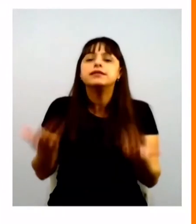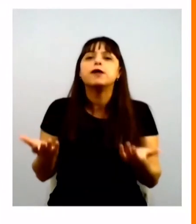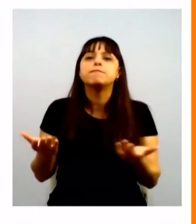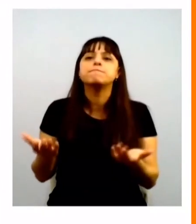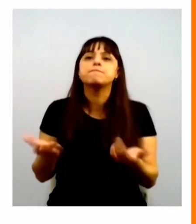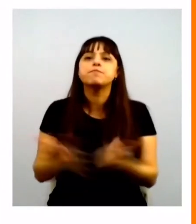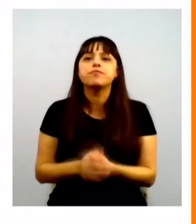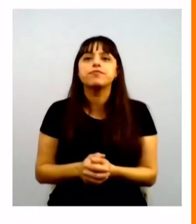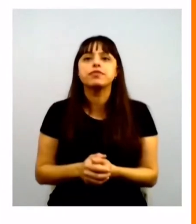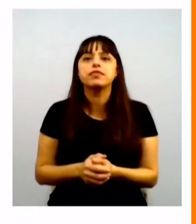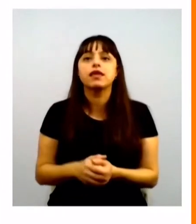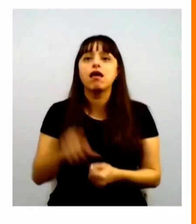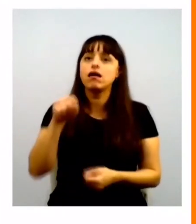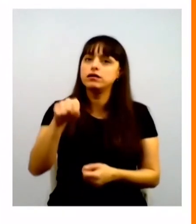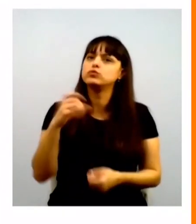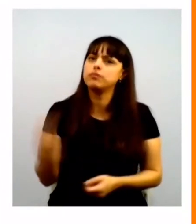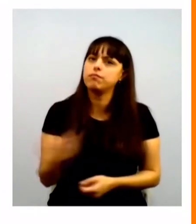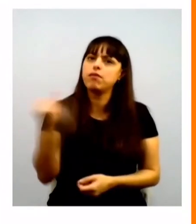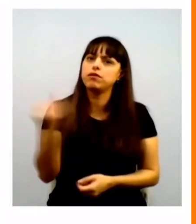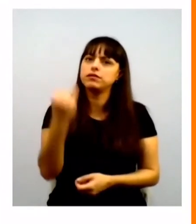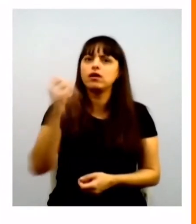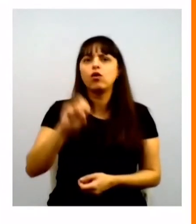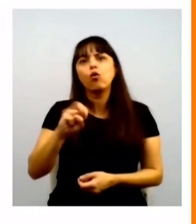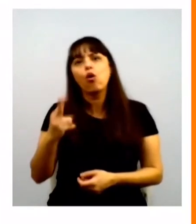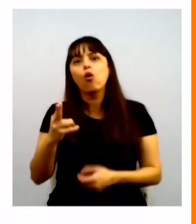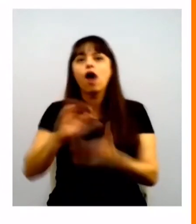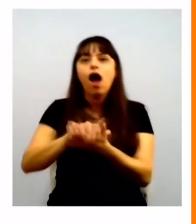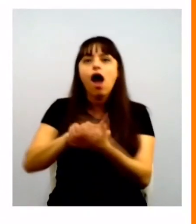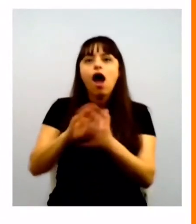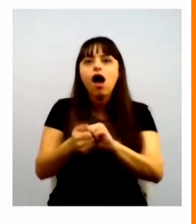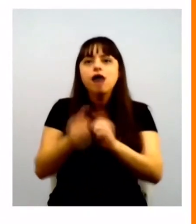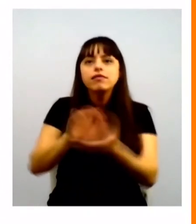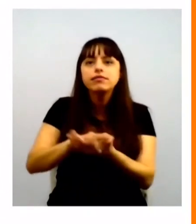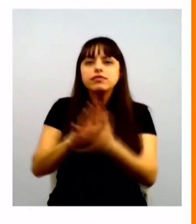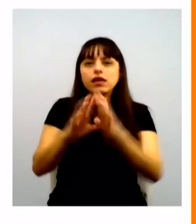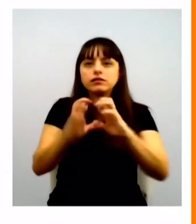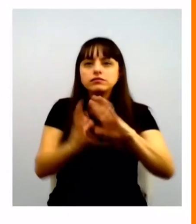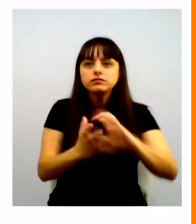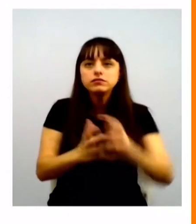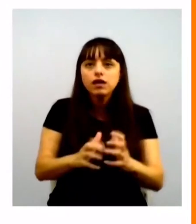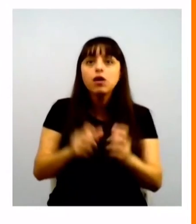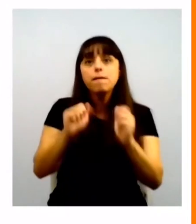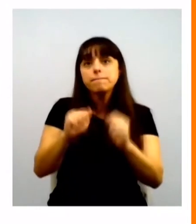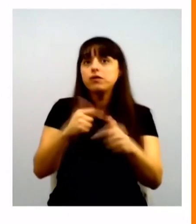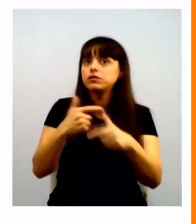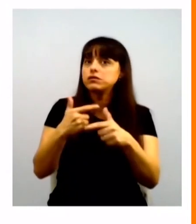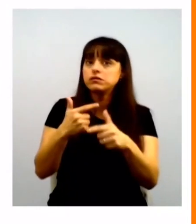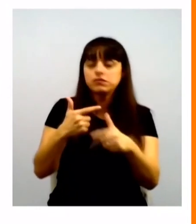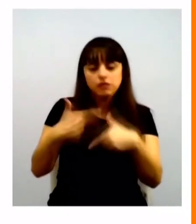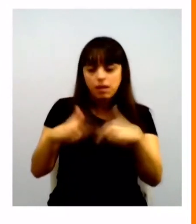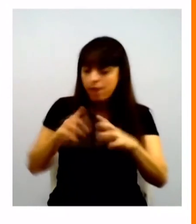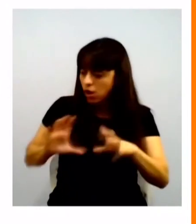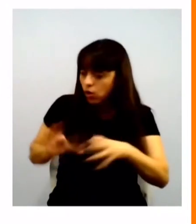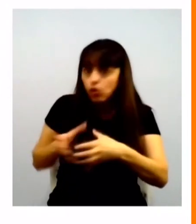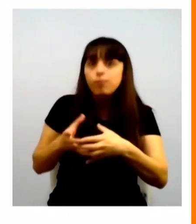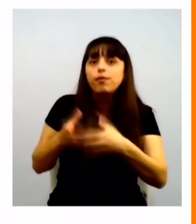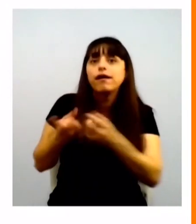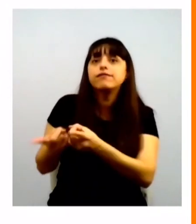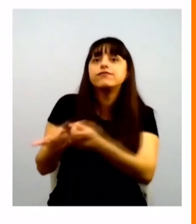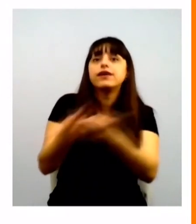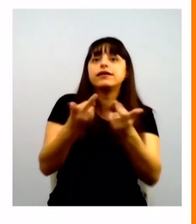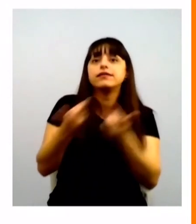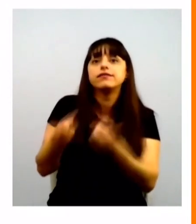isto é importante. Ou um artesano que permite, através de um trabalho cooperativo, comercializar melhor sua